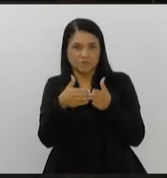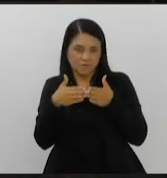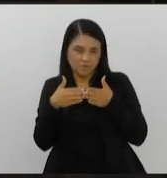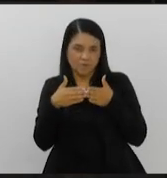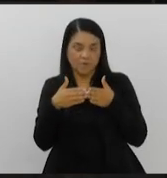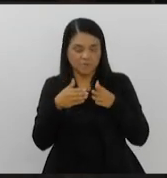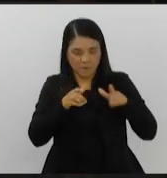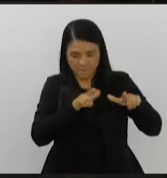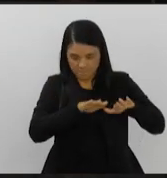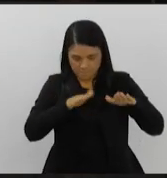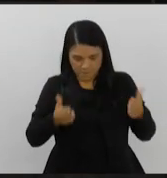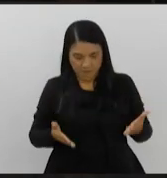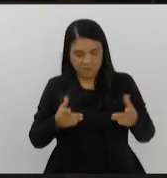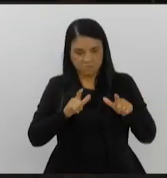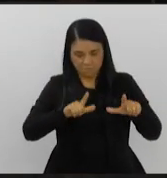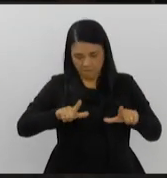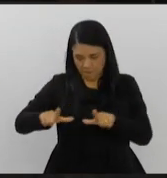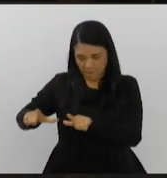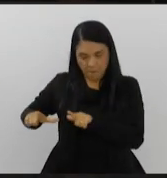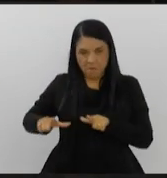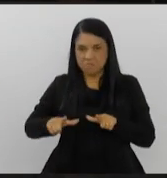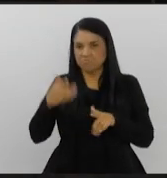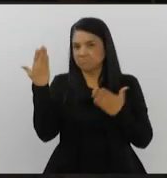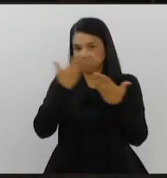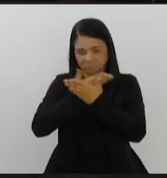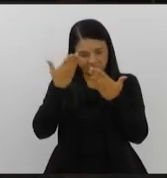estações das mesas, não estão aparecendo.